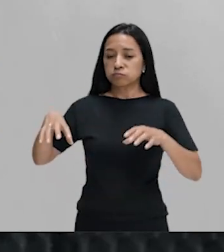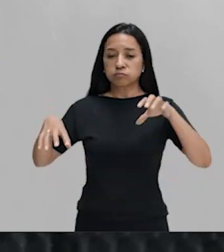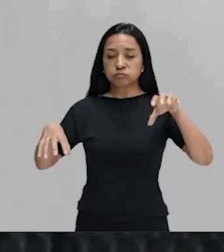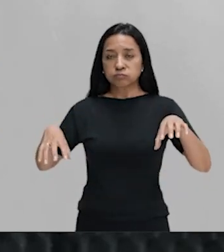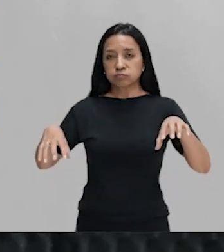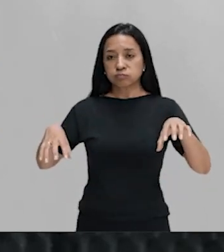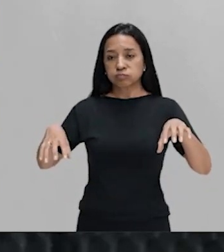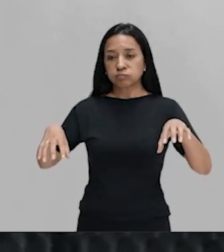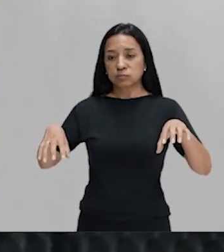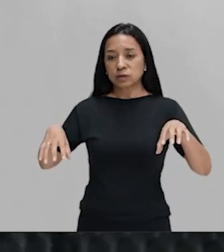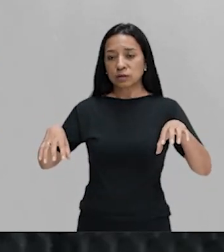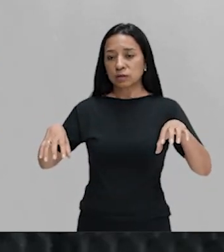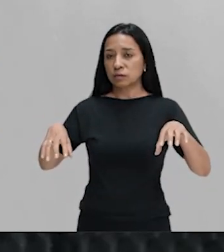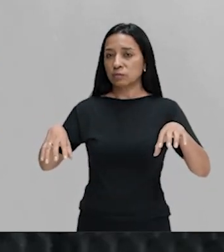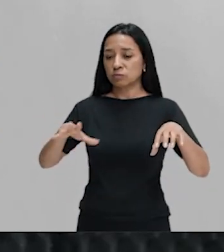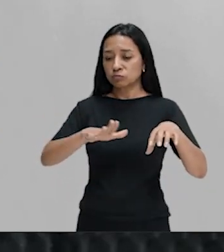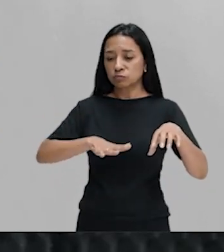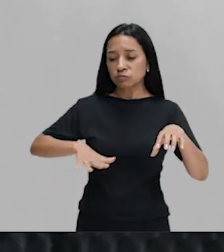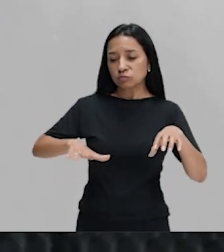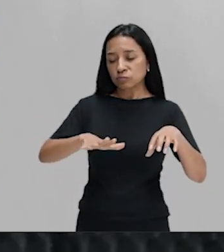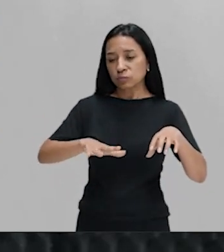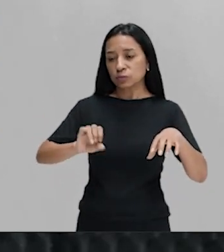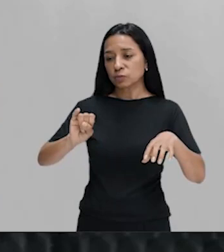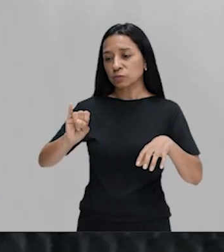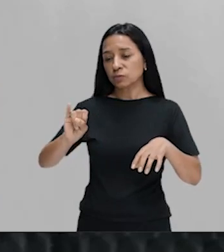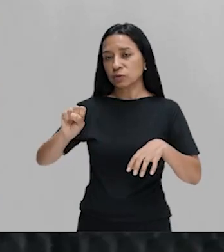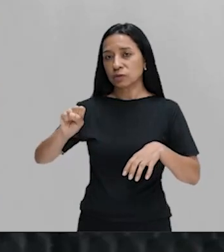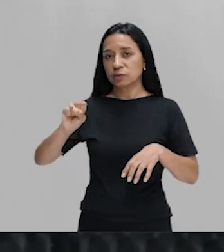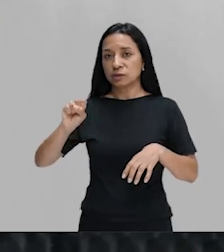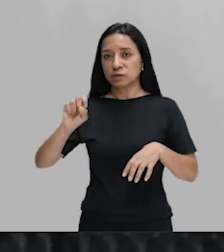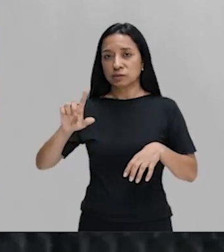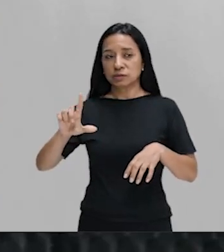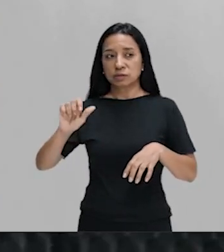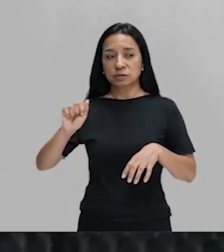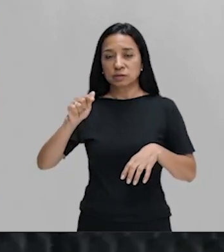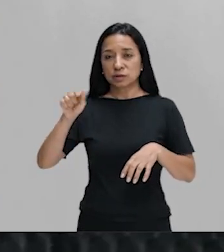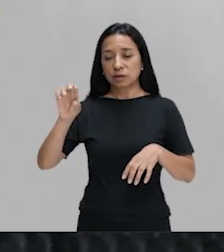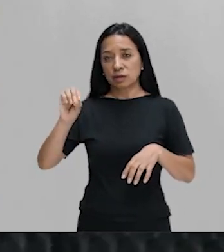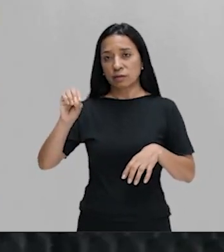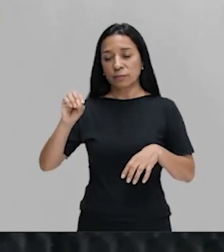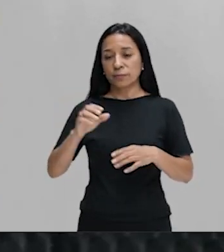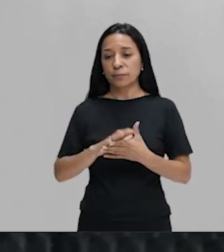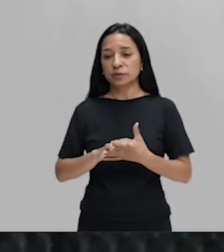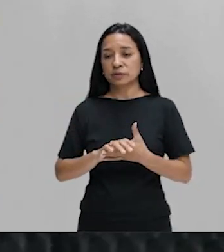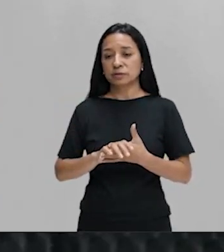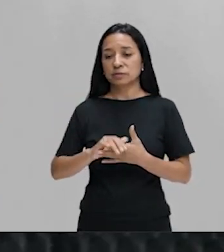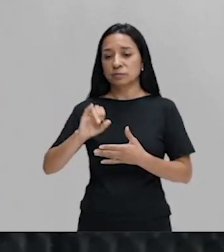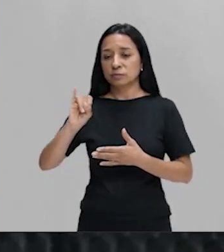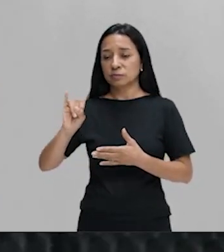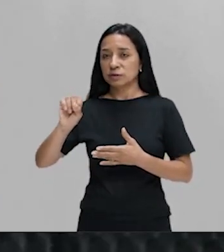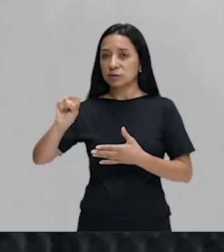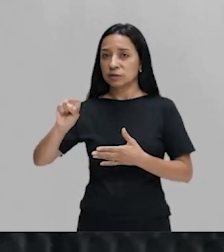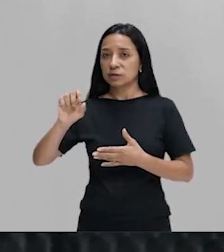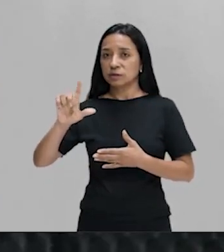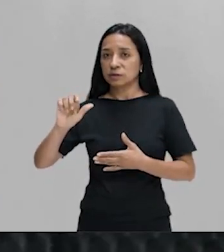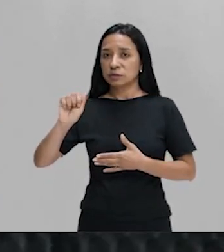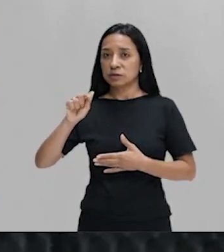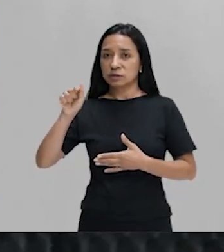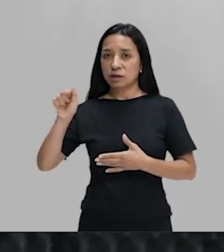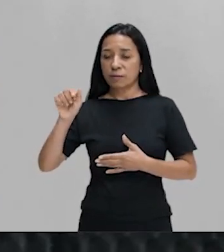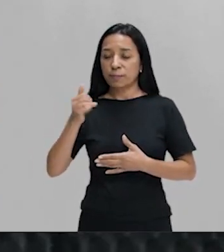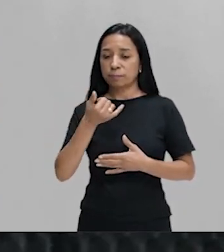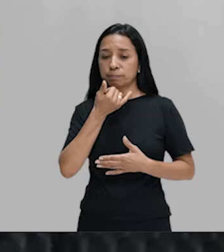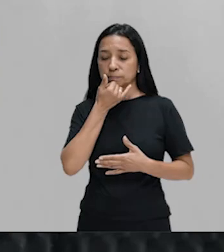que é uma divisão que ela existe desde o momento que nós tivemos o nascimento do Império Islâmico, lá nos